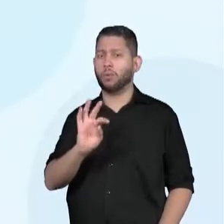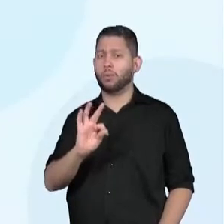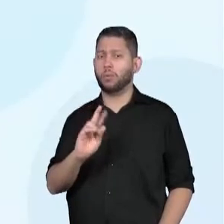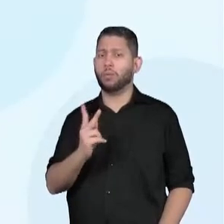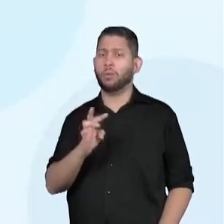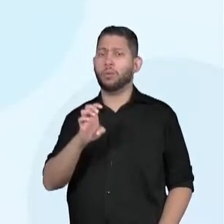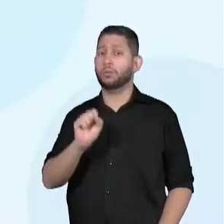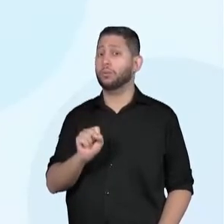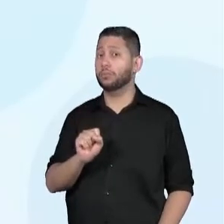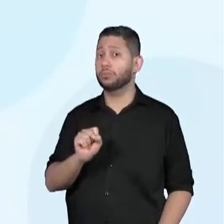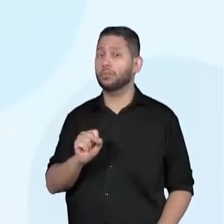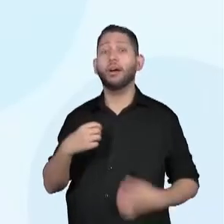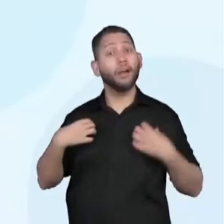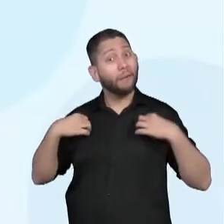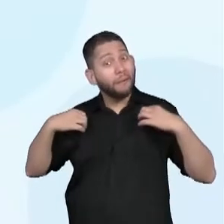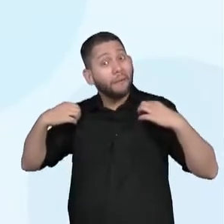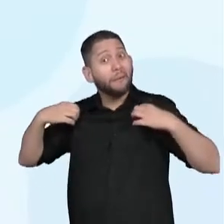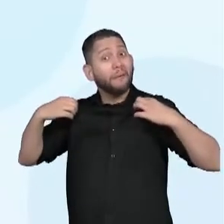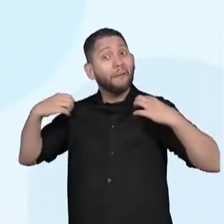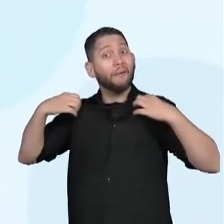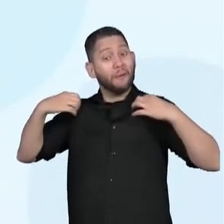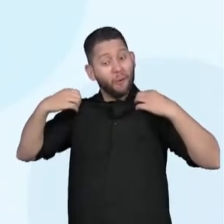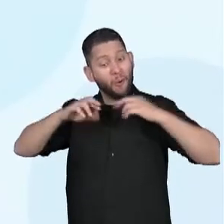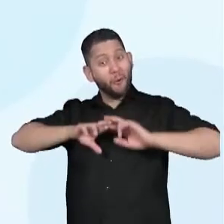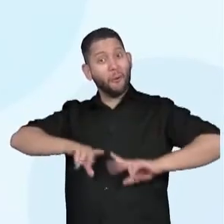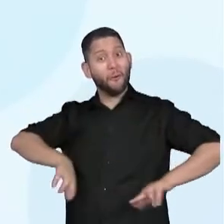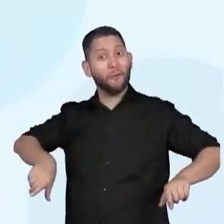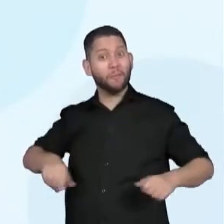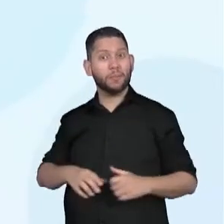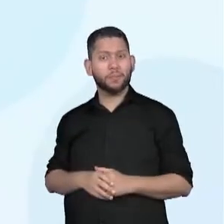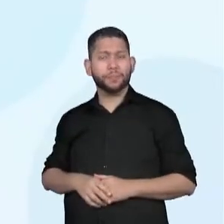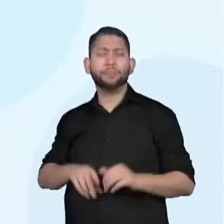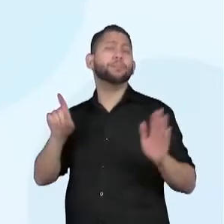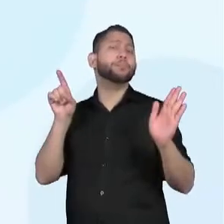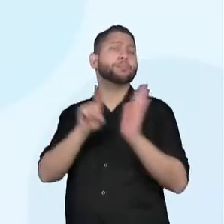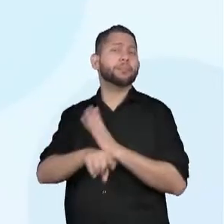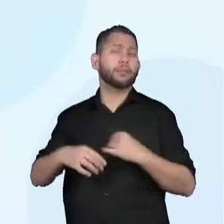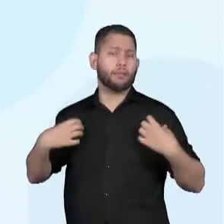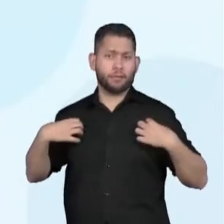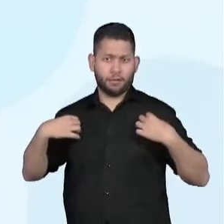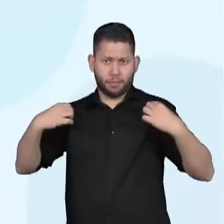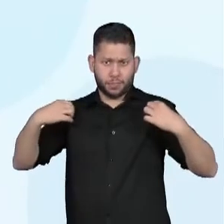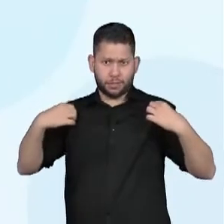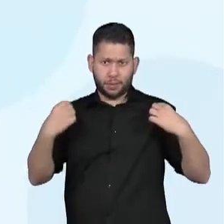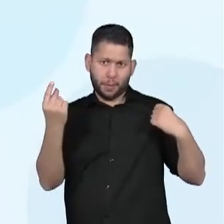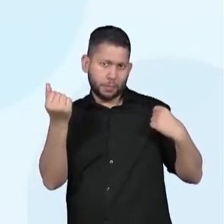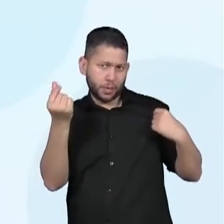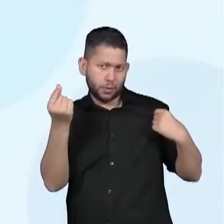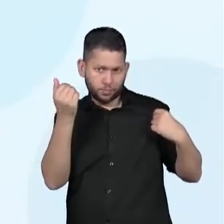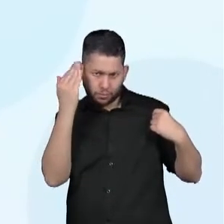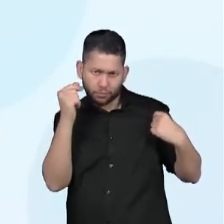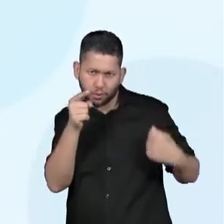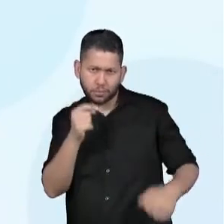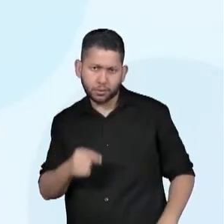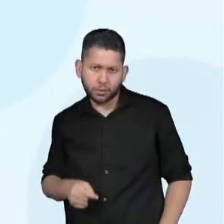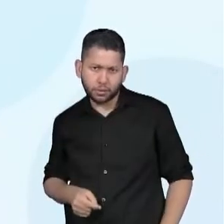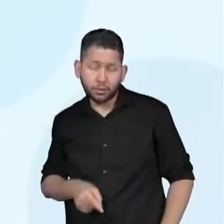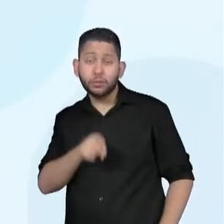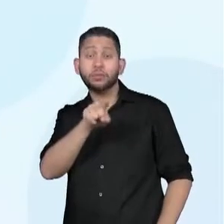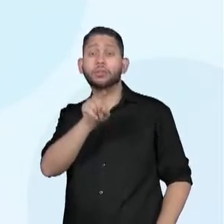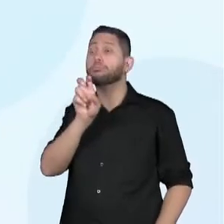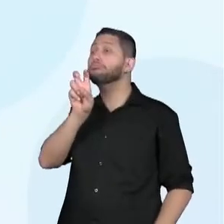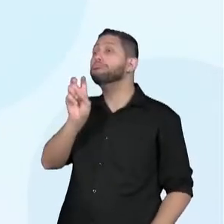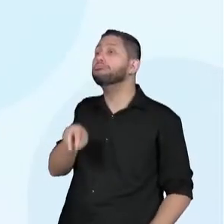ó. How much is a t-shirt? Quanto custa uma camiseta? Do you know? Você sabe? Você sabe o preço aí de